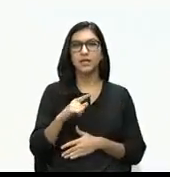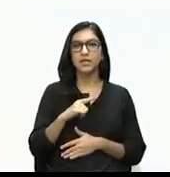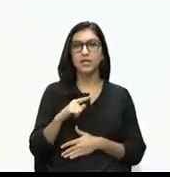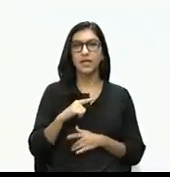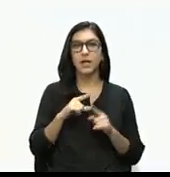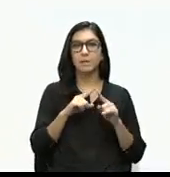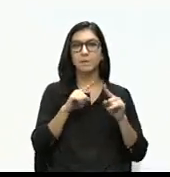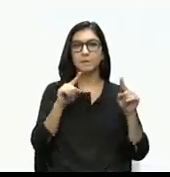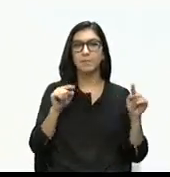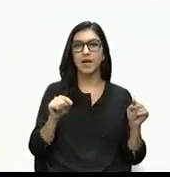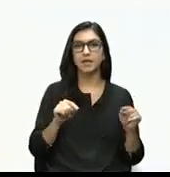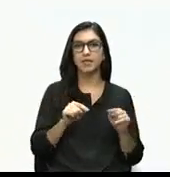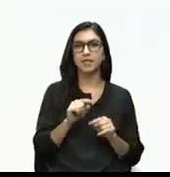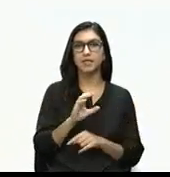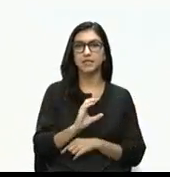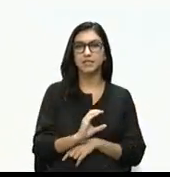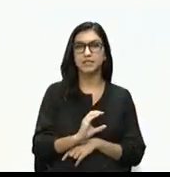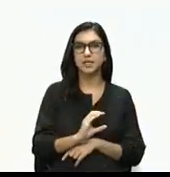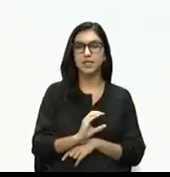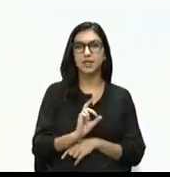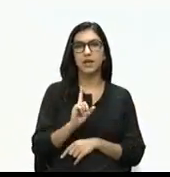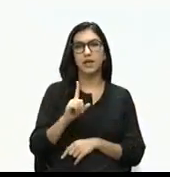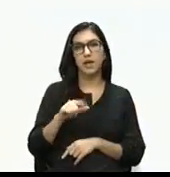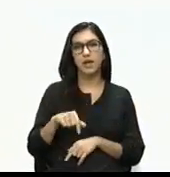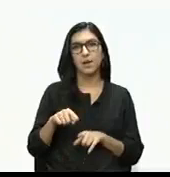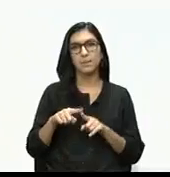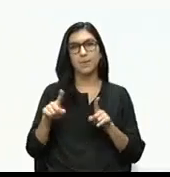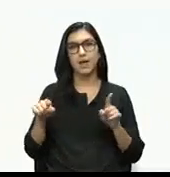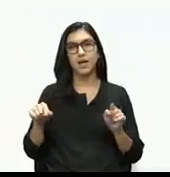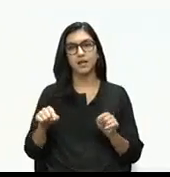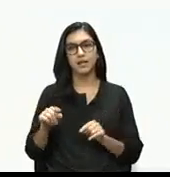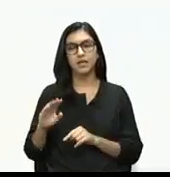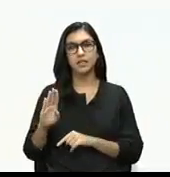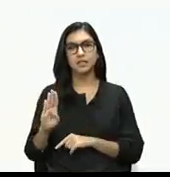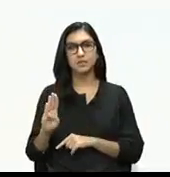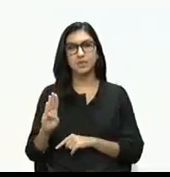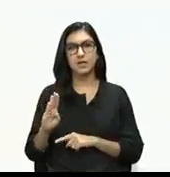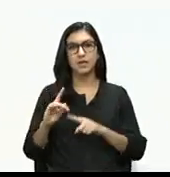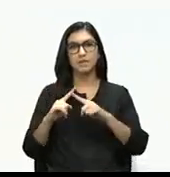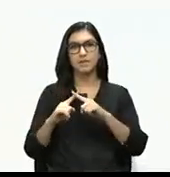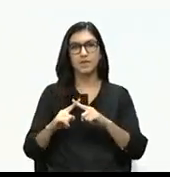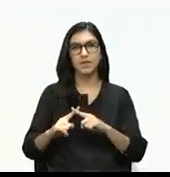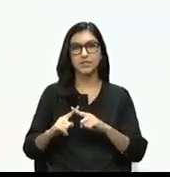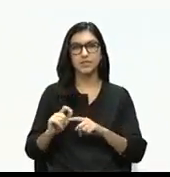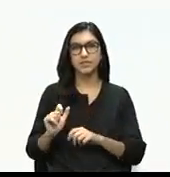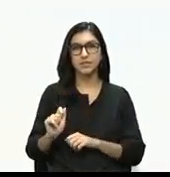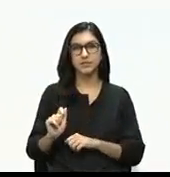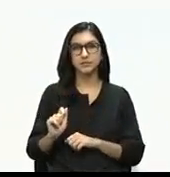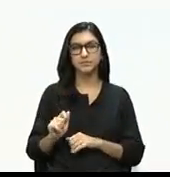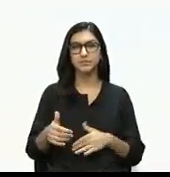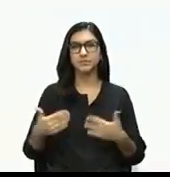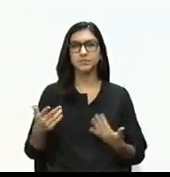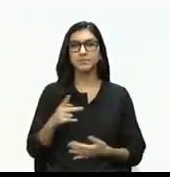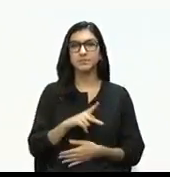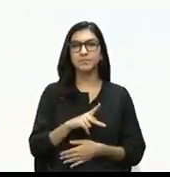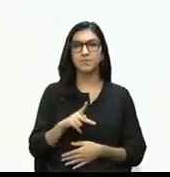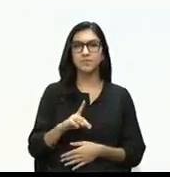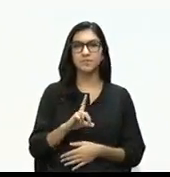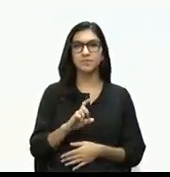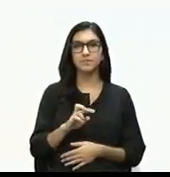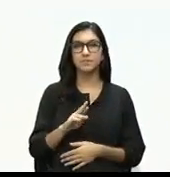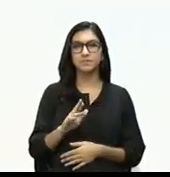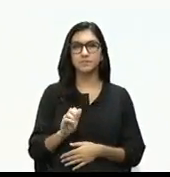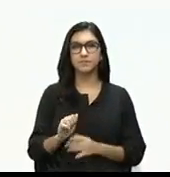a matriz C, que é a matriz B vezes A. Então, a professora Débora, ela